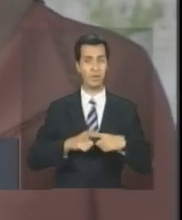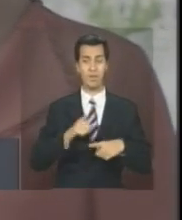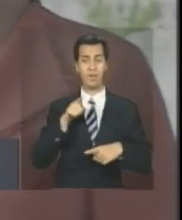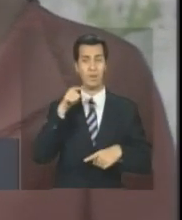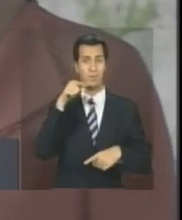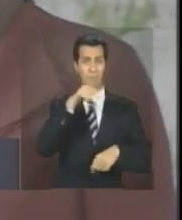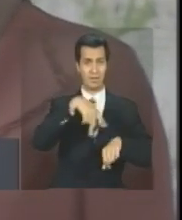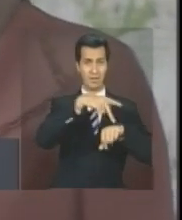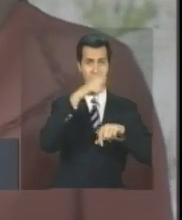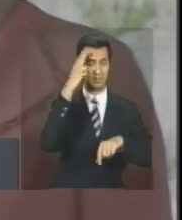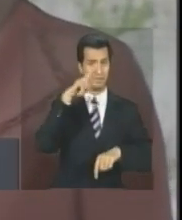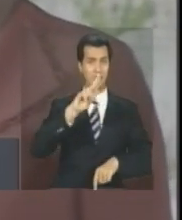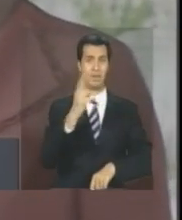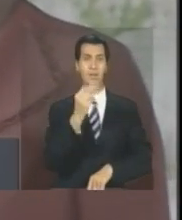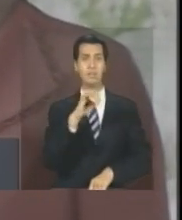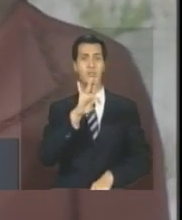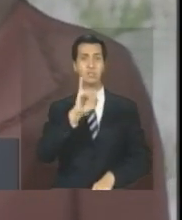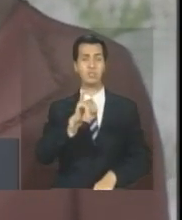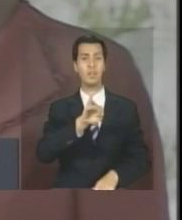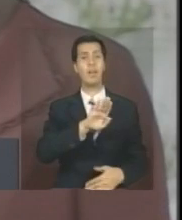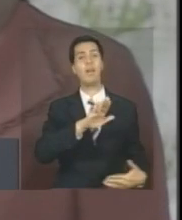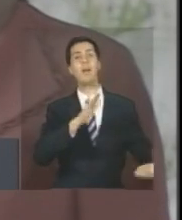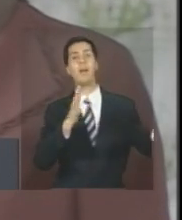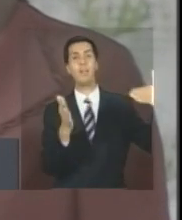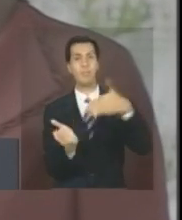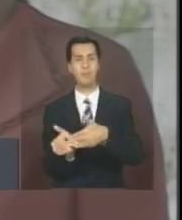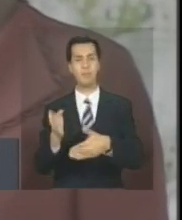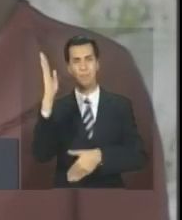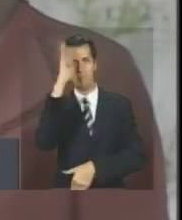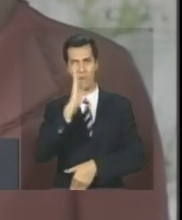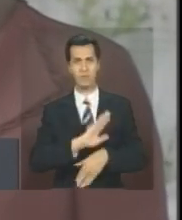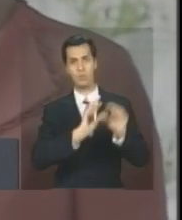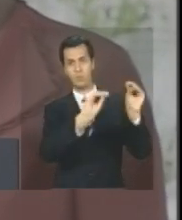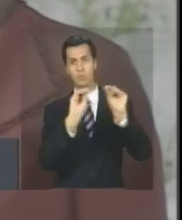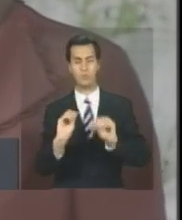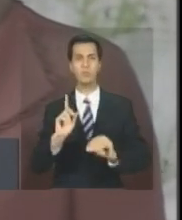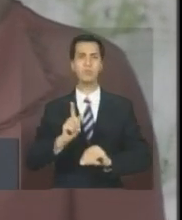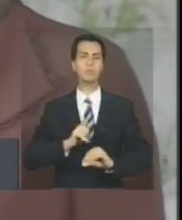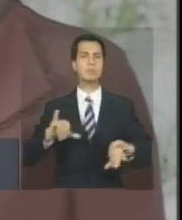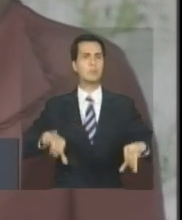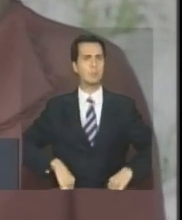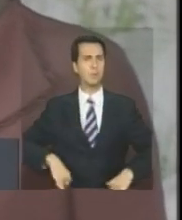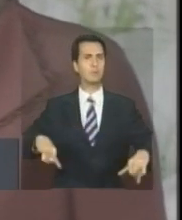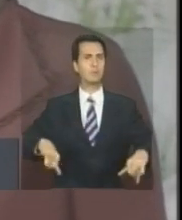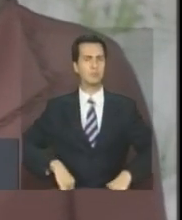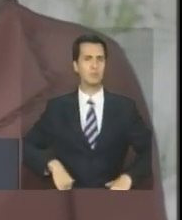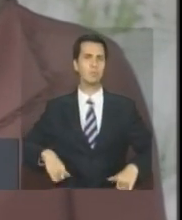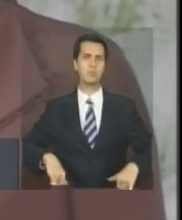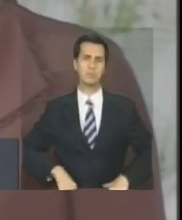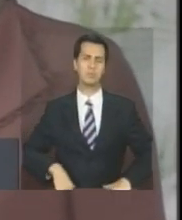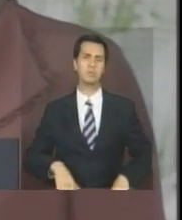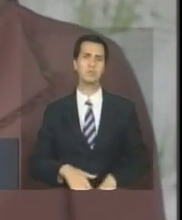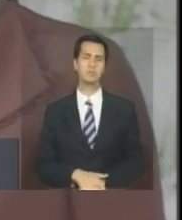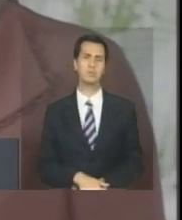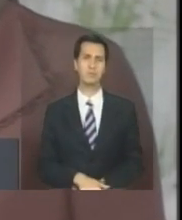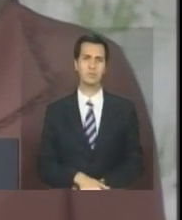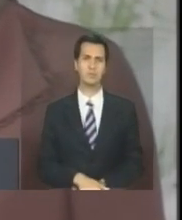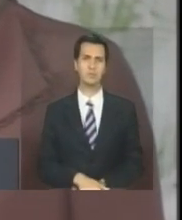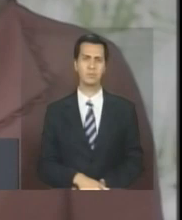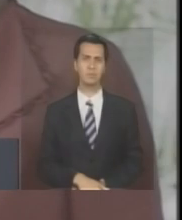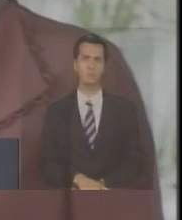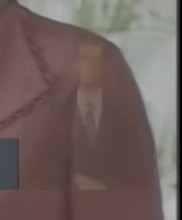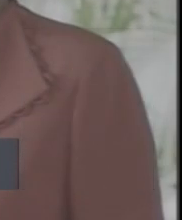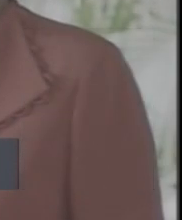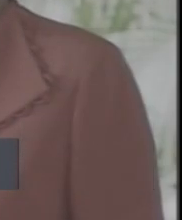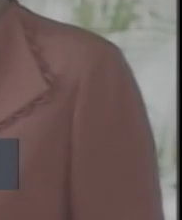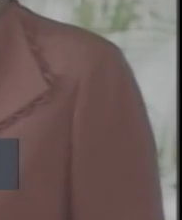do Haiti ao Brasil a situações degradantes e desumanas. En les soumettant pendant